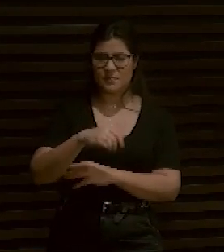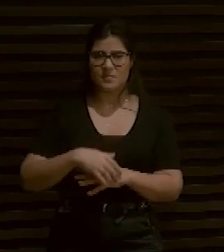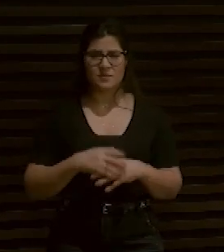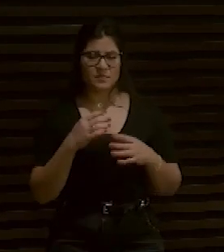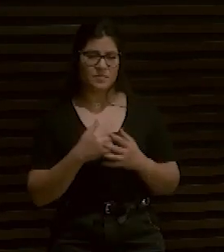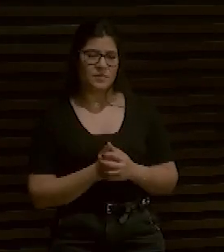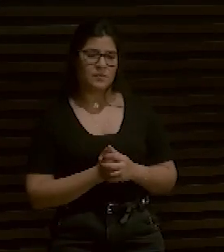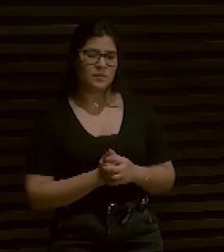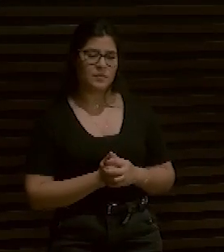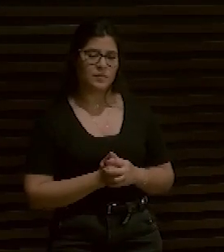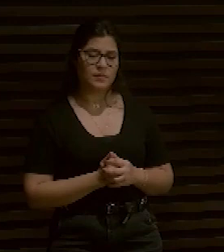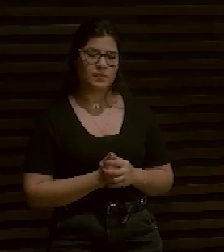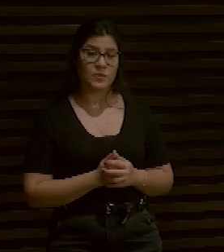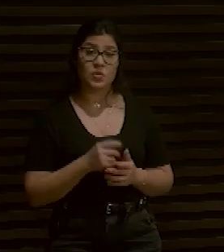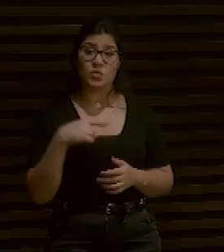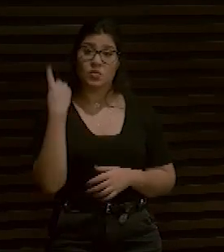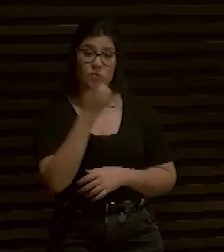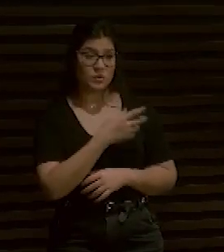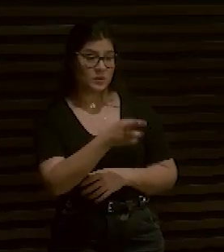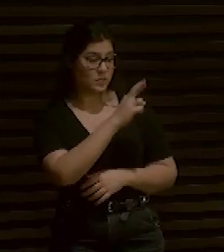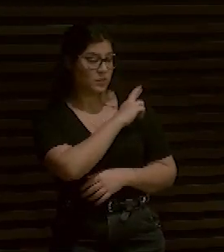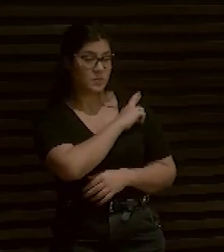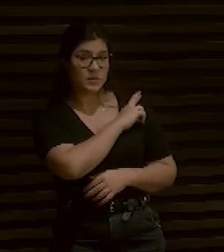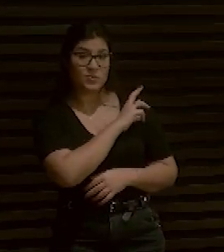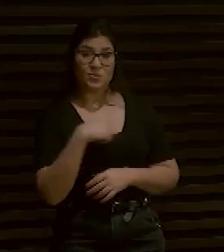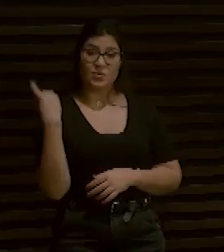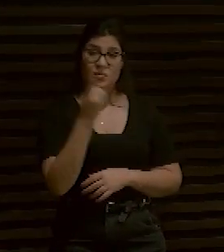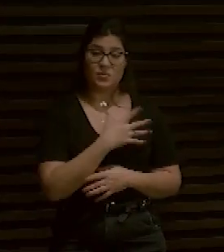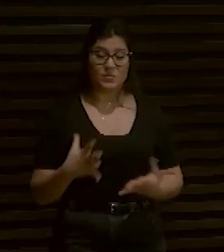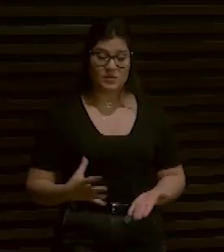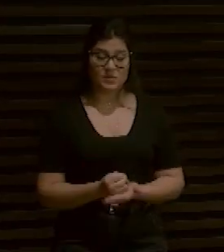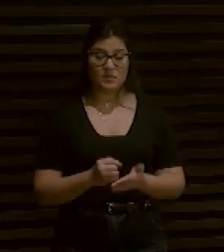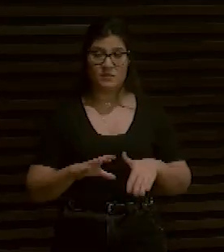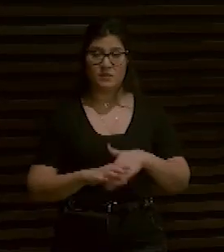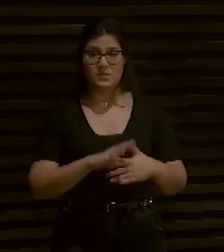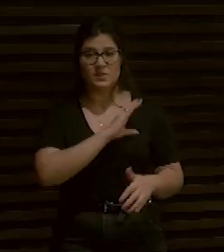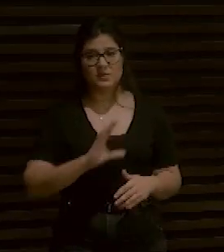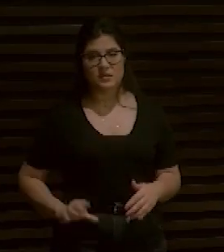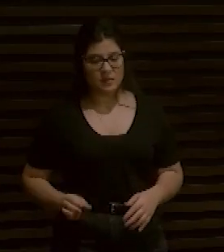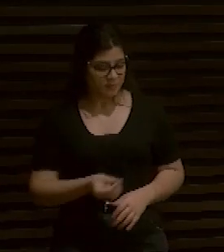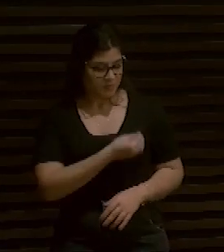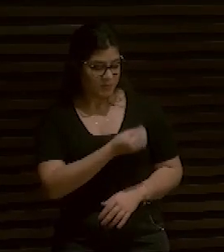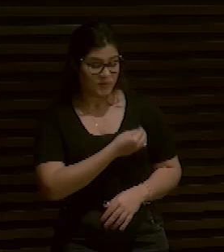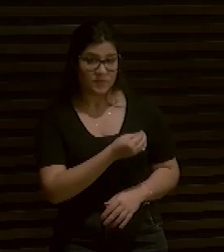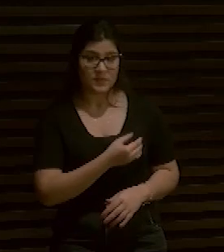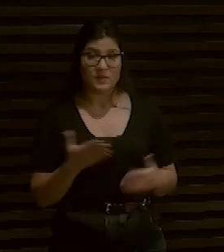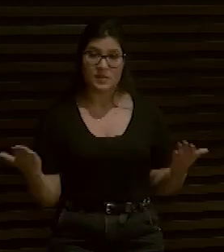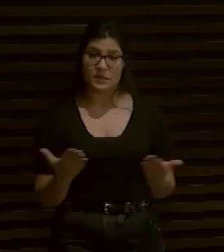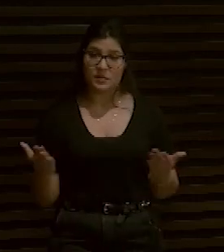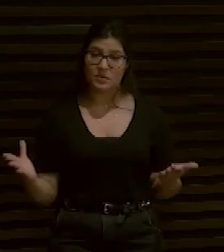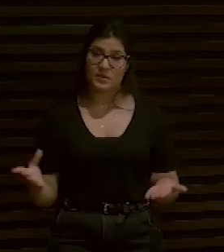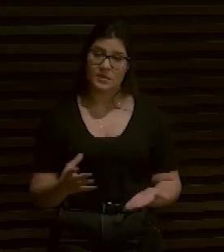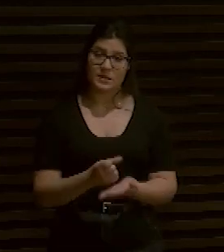E aí agora eu vou trazer para a nossa responsabilidade. Fomos salvos em Cristo. Maravilha. Estamos sendo salvos agora. Existe